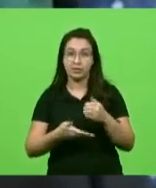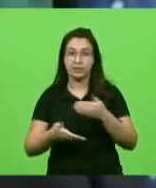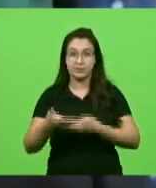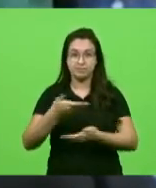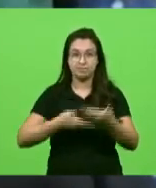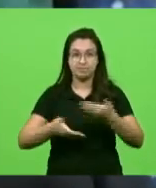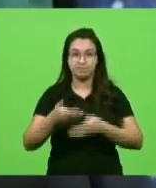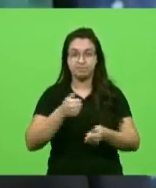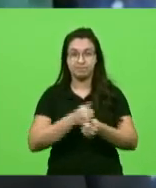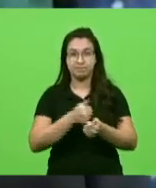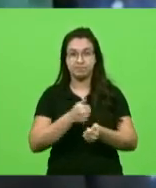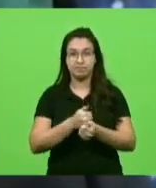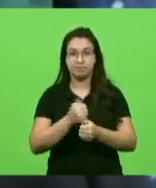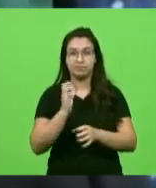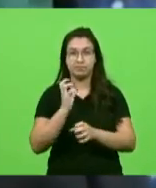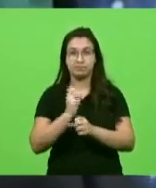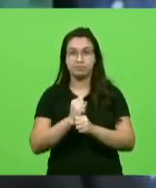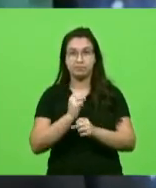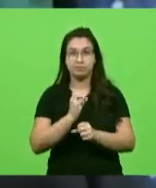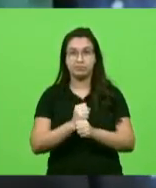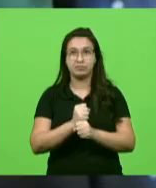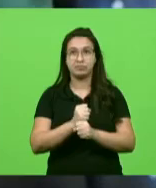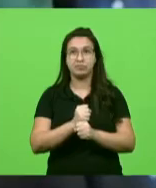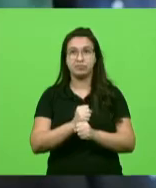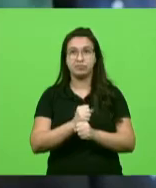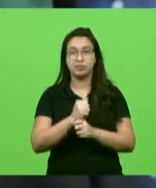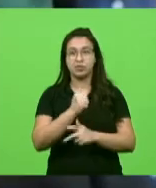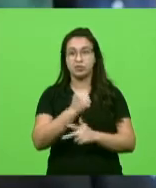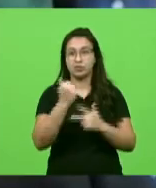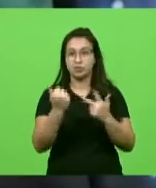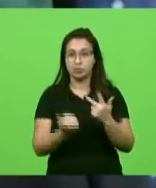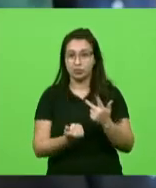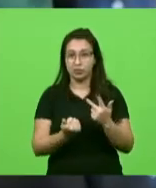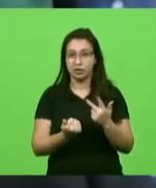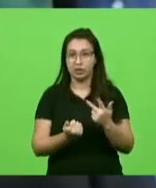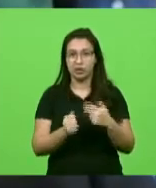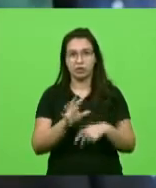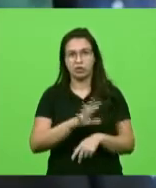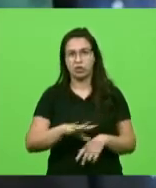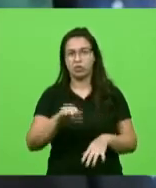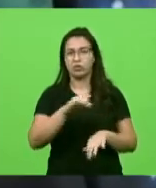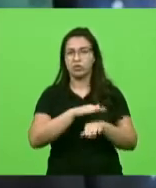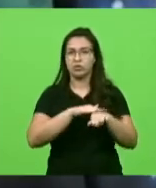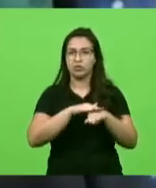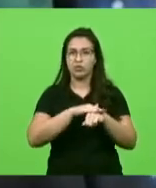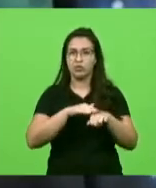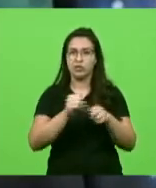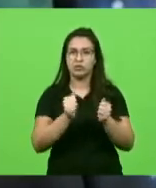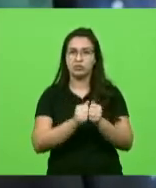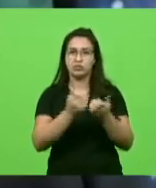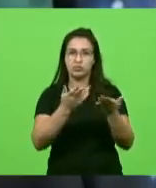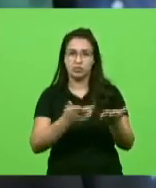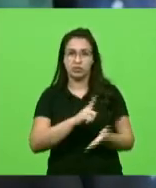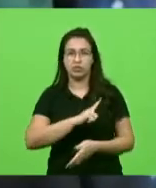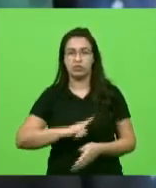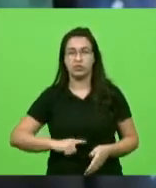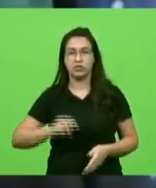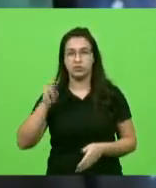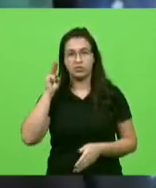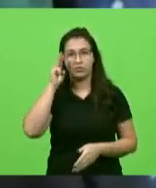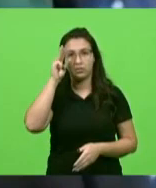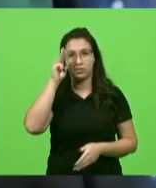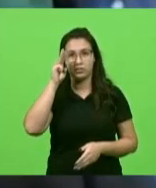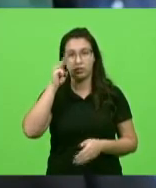Tribunal de Contas os poderes e órgãos Estação pública é que se Manteve diversas conversas e se o governador do Estado Carlos da